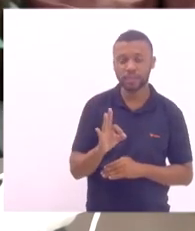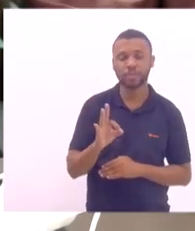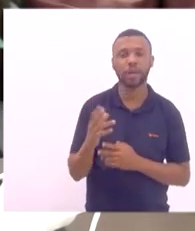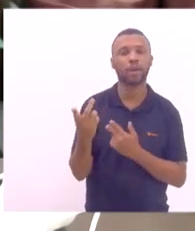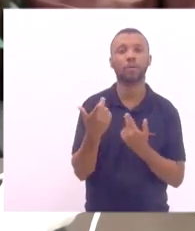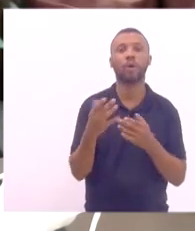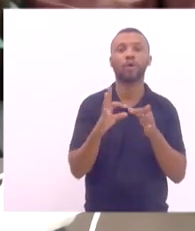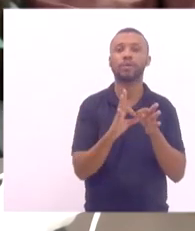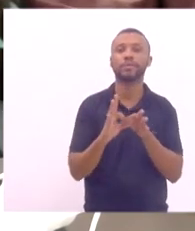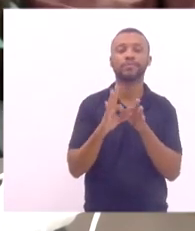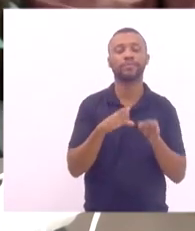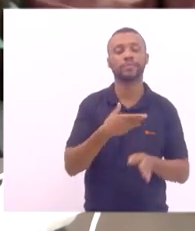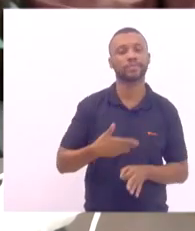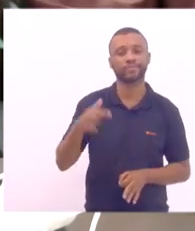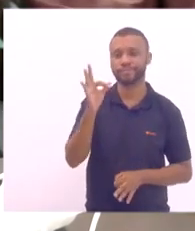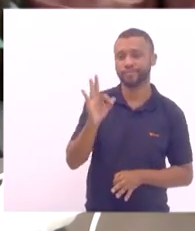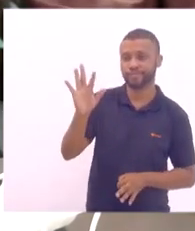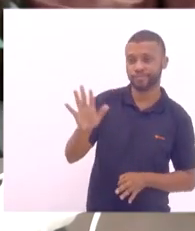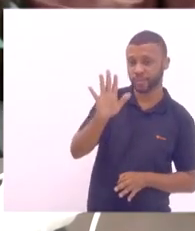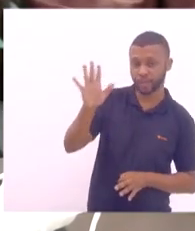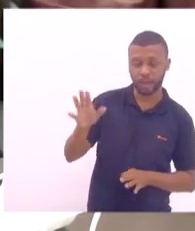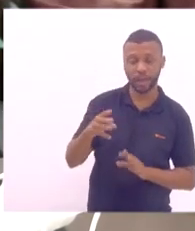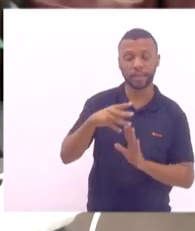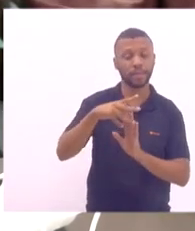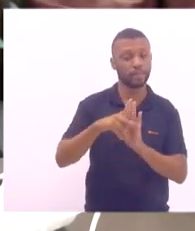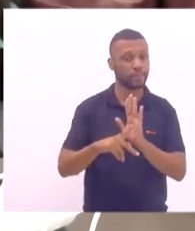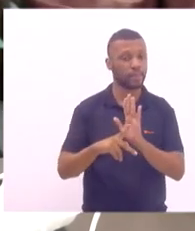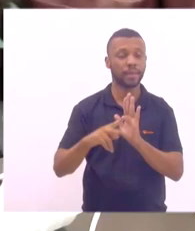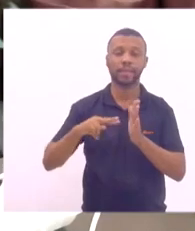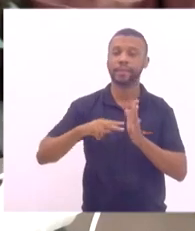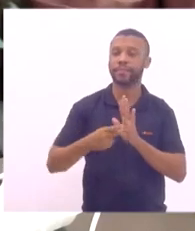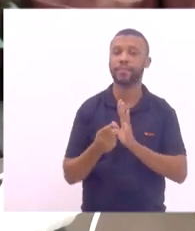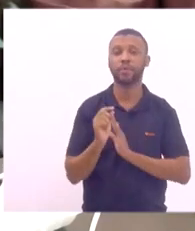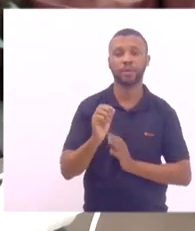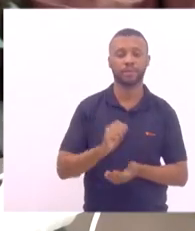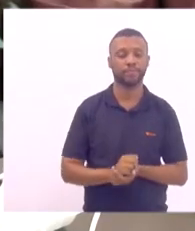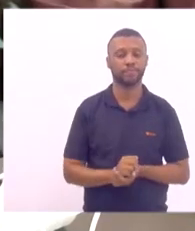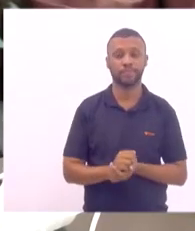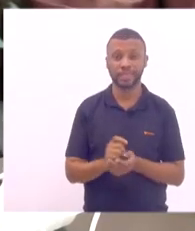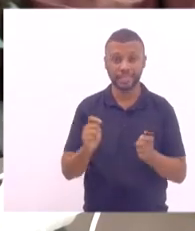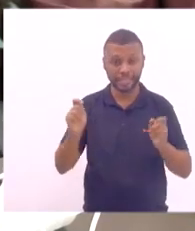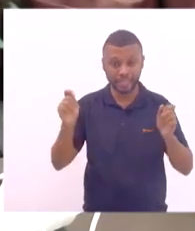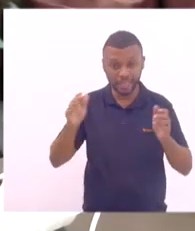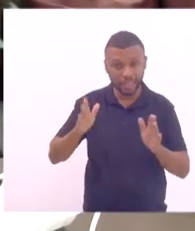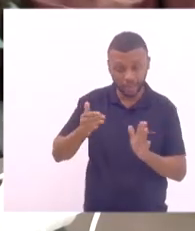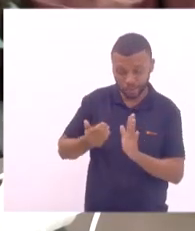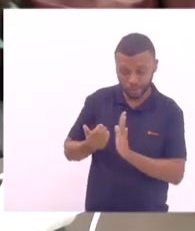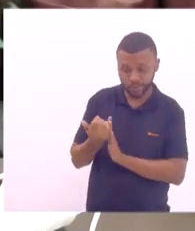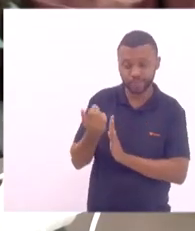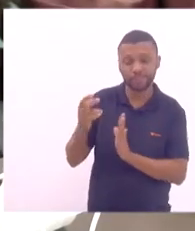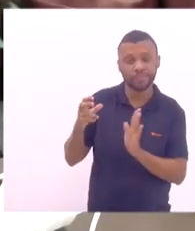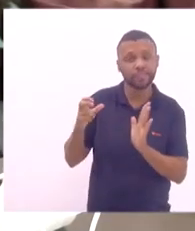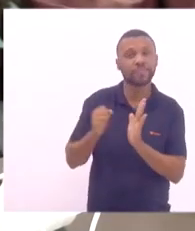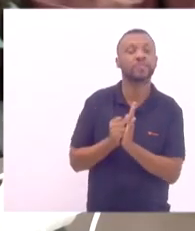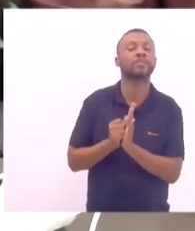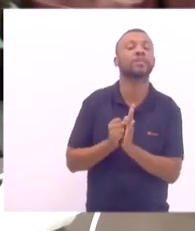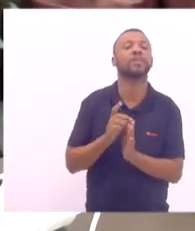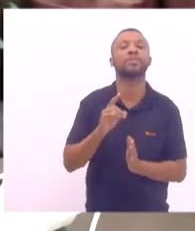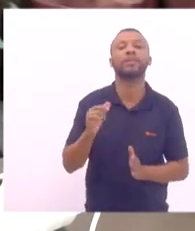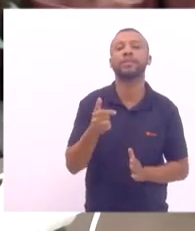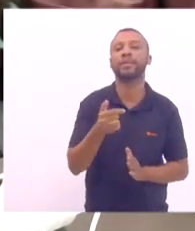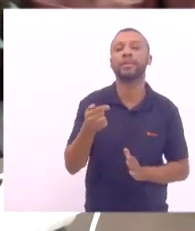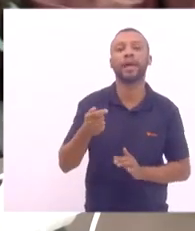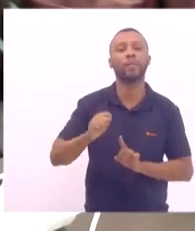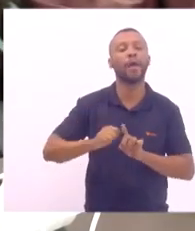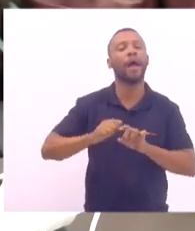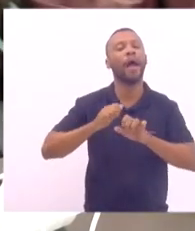União. Essa medida provisória está em vigência até 17